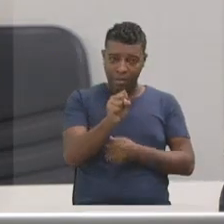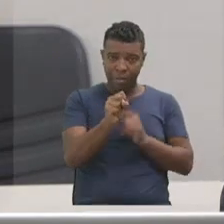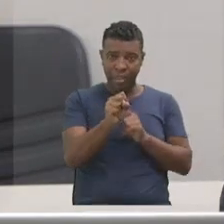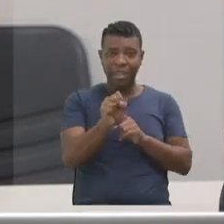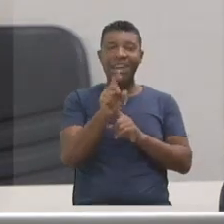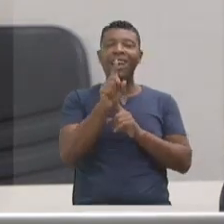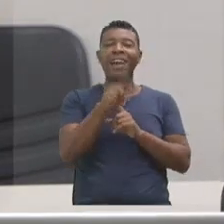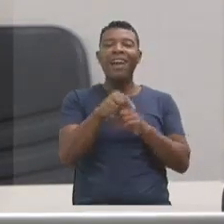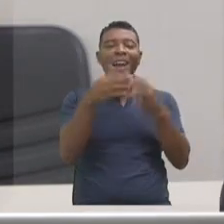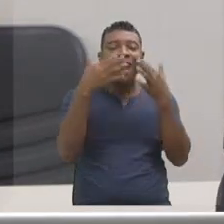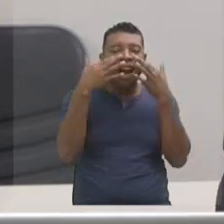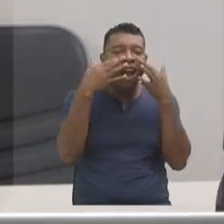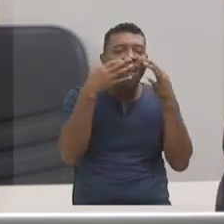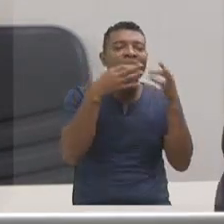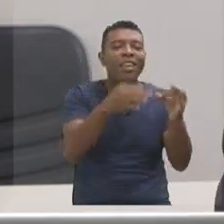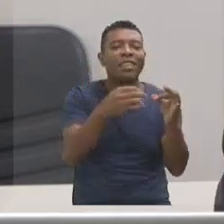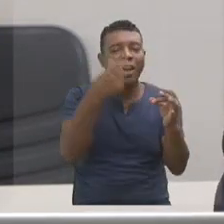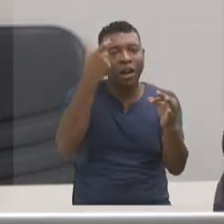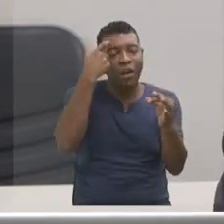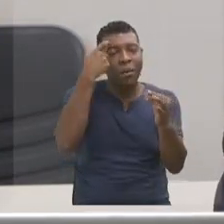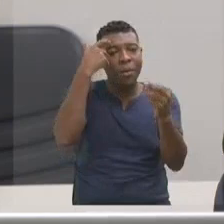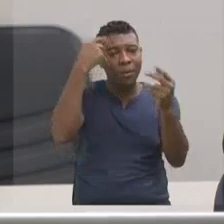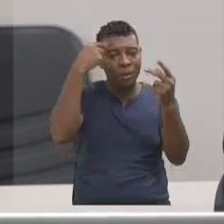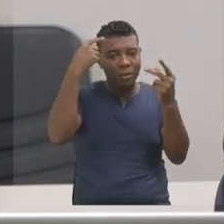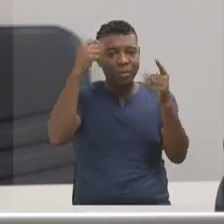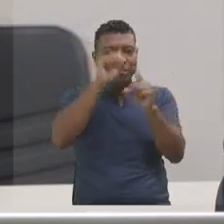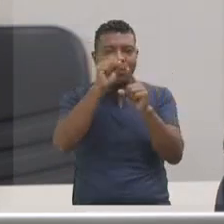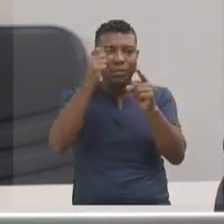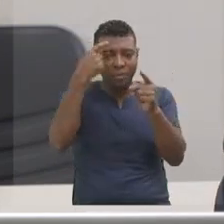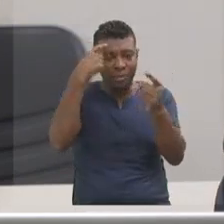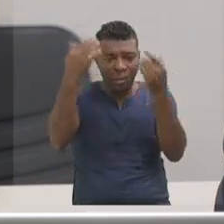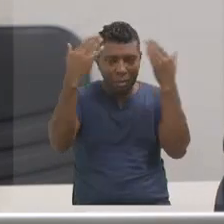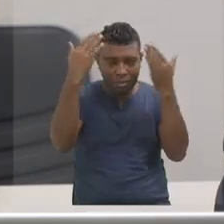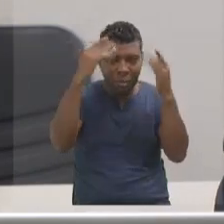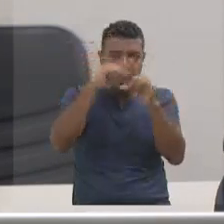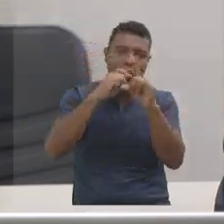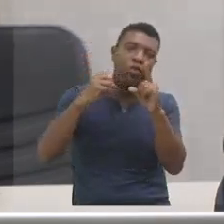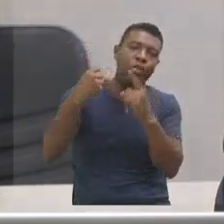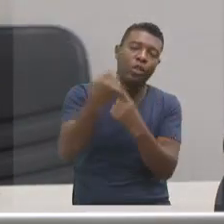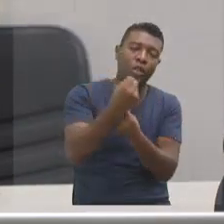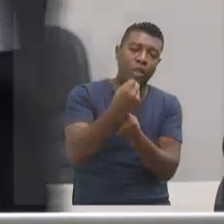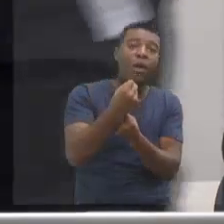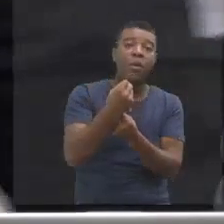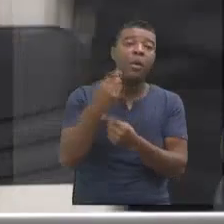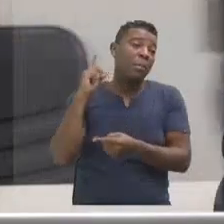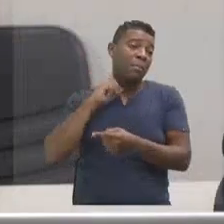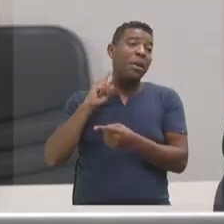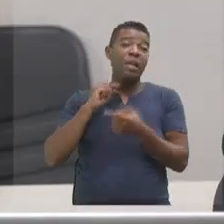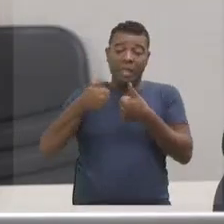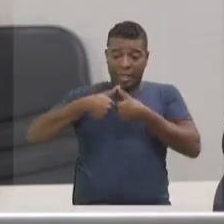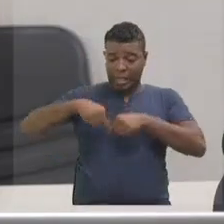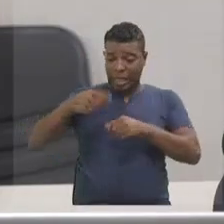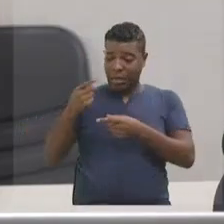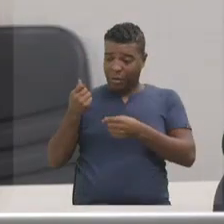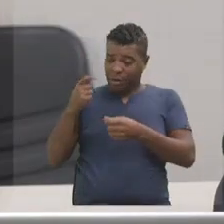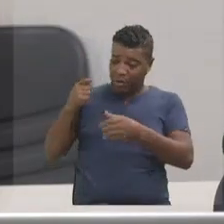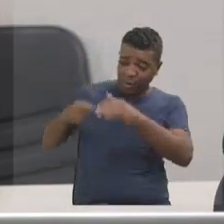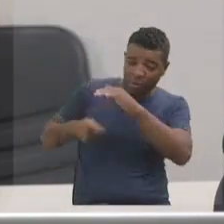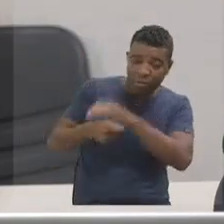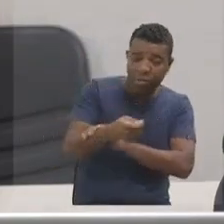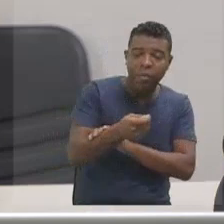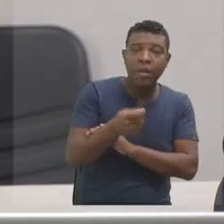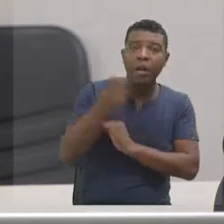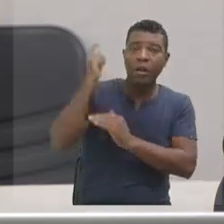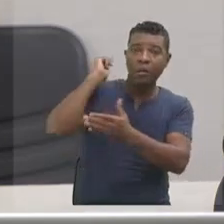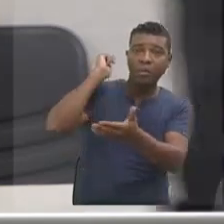aos Caps o investimento do robusto que o Estado de Minas vem fazendo além das residências terapêuticas que o estado vem